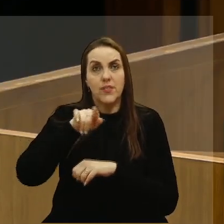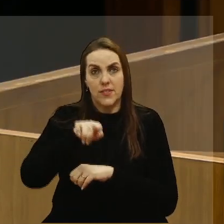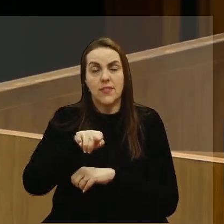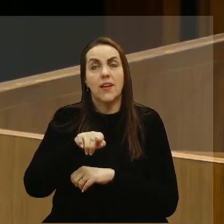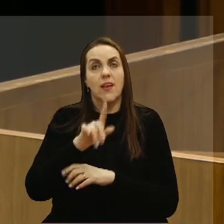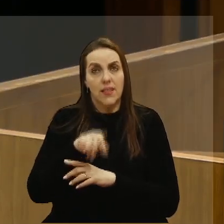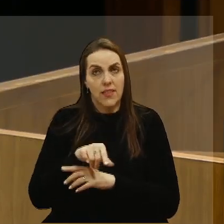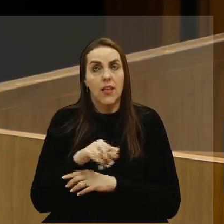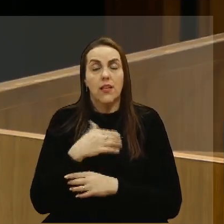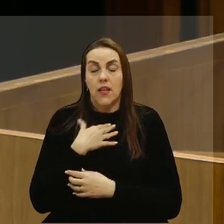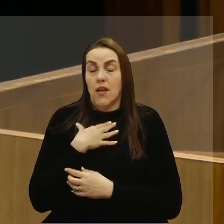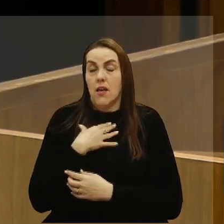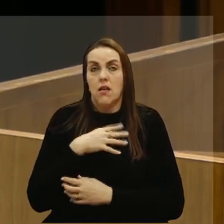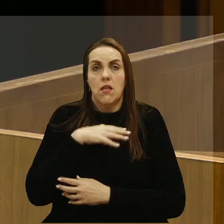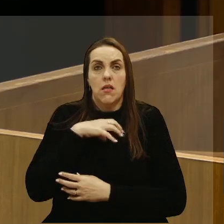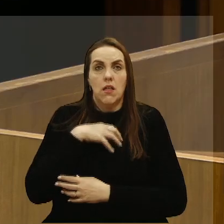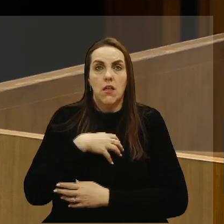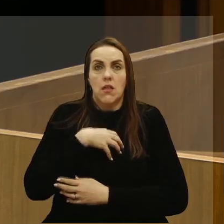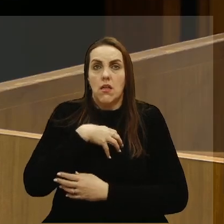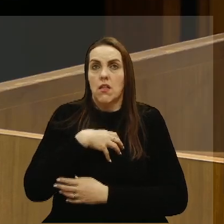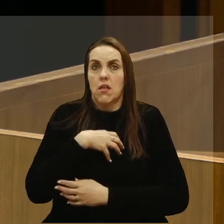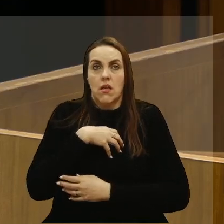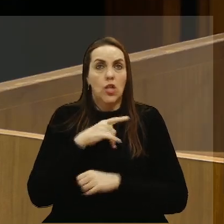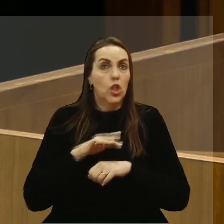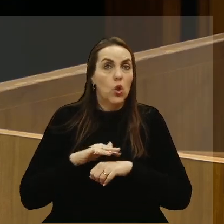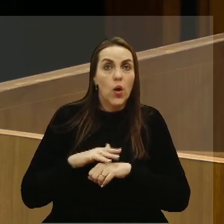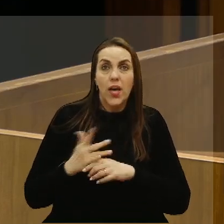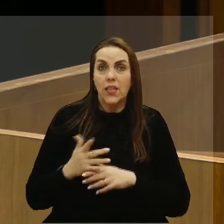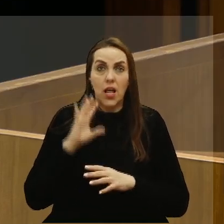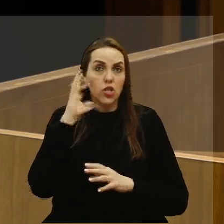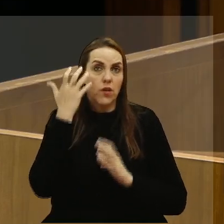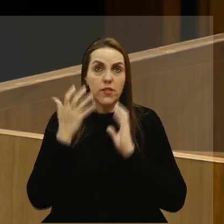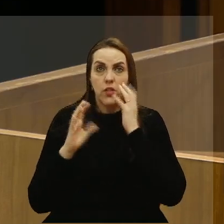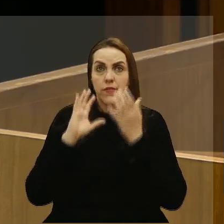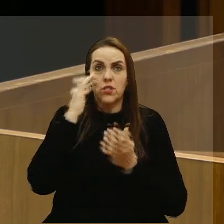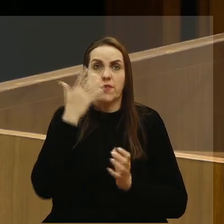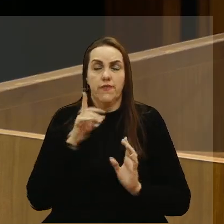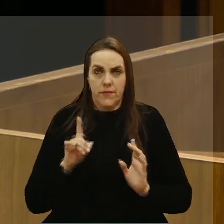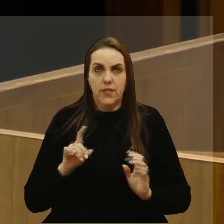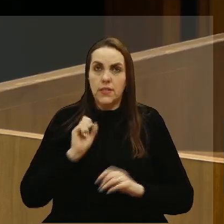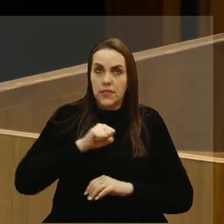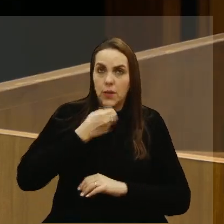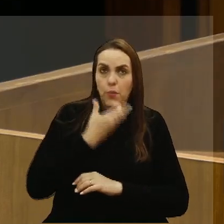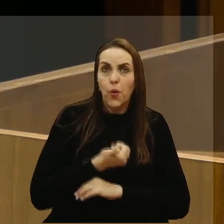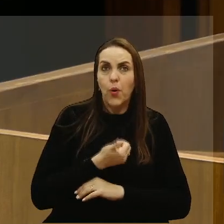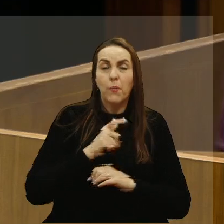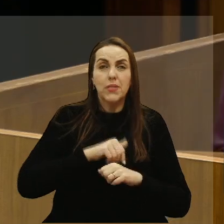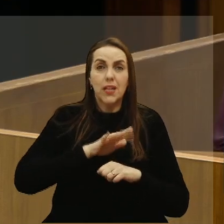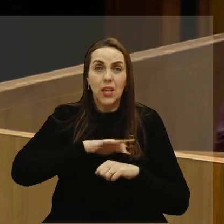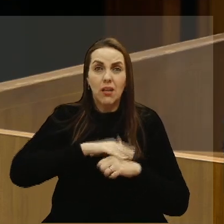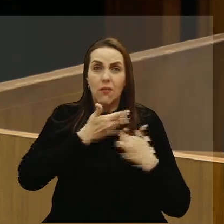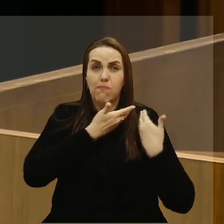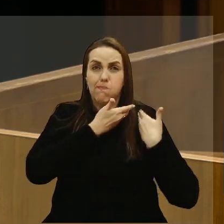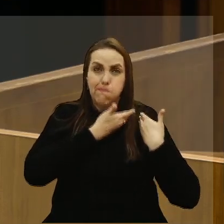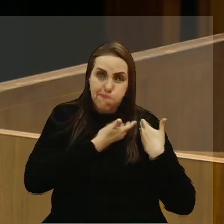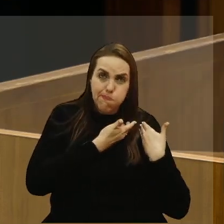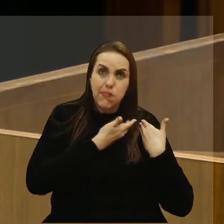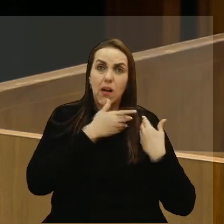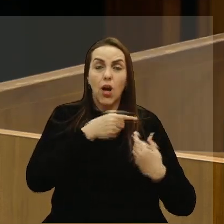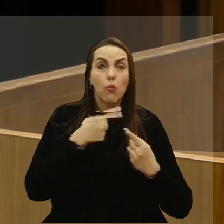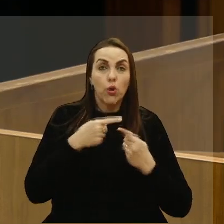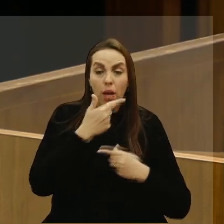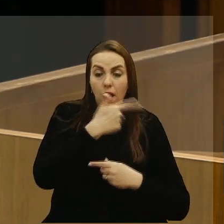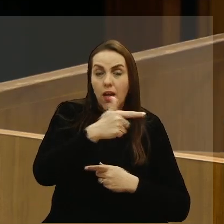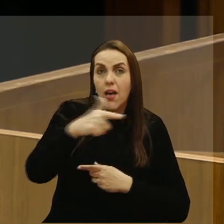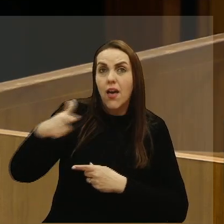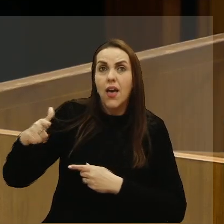Tu vai lá conversar com ele está ofegante, ele está doente, e ele resolve as coisas. O bom é que ele resolve. Mas nós estamos sobrecarregando uma pessoa porque os outros não